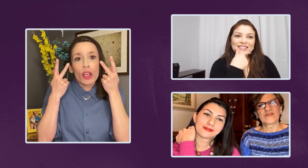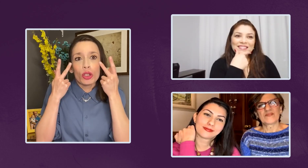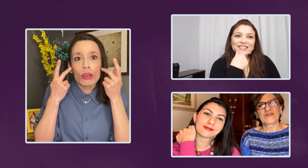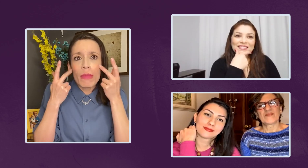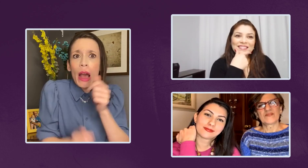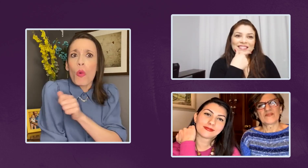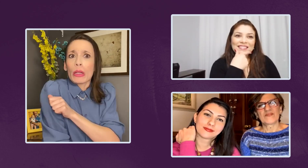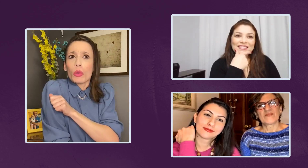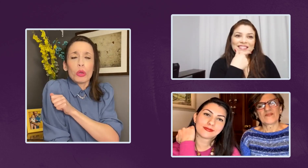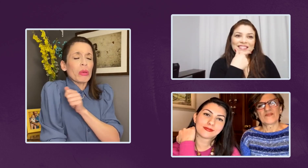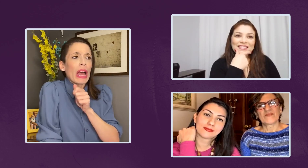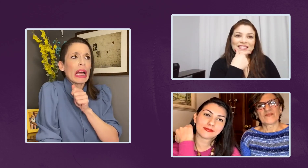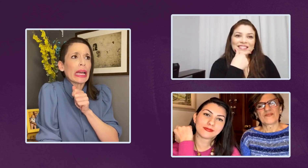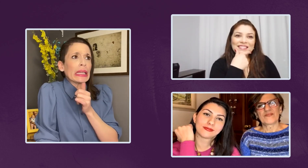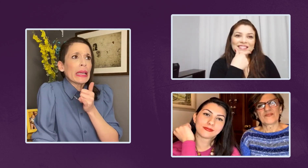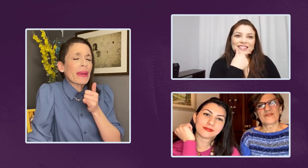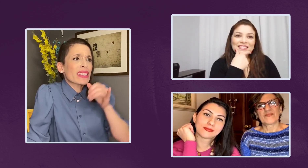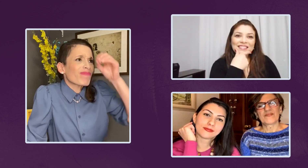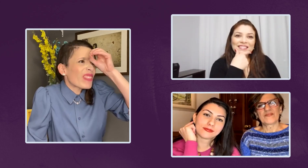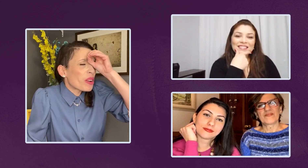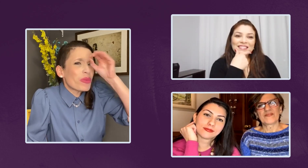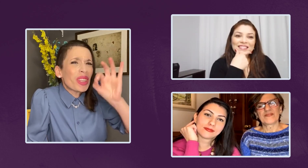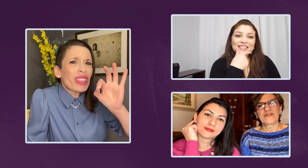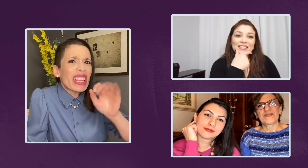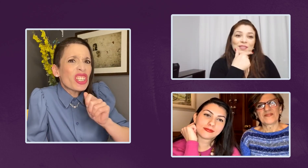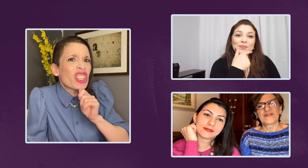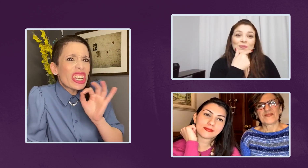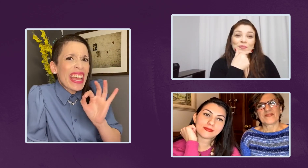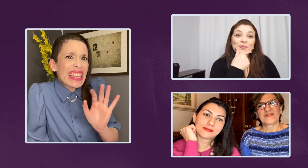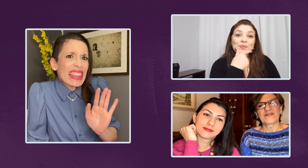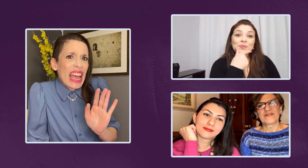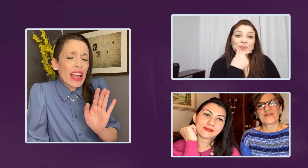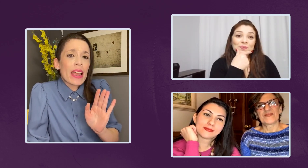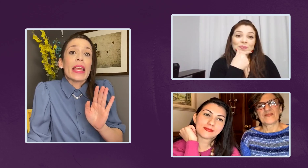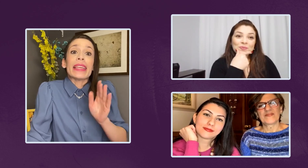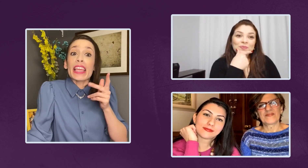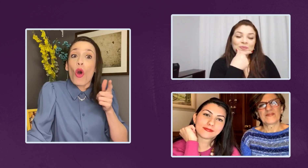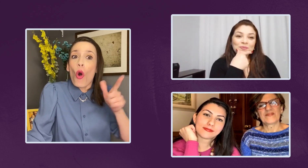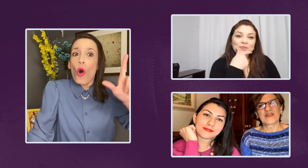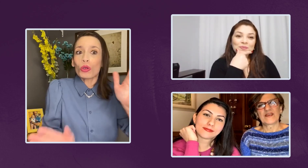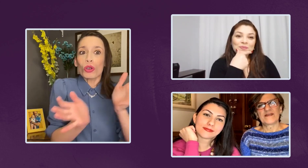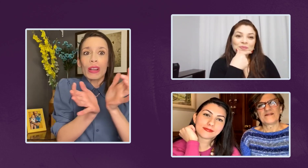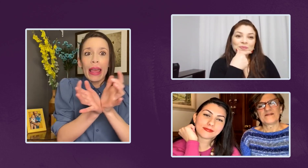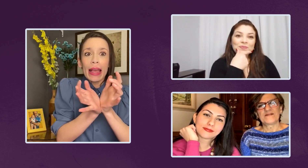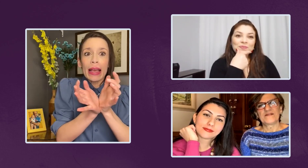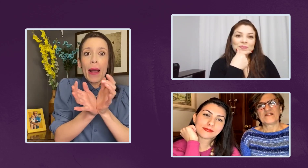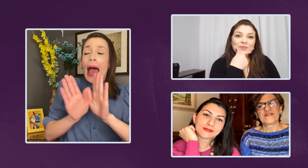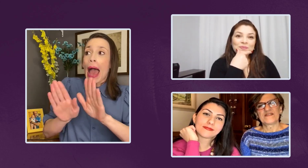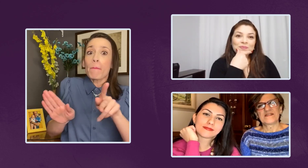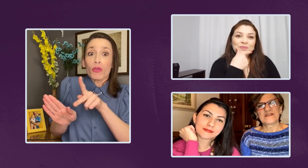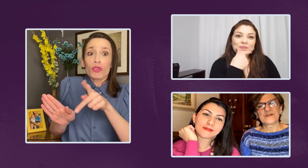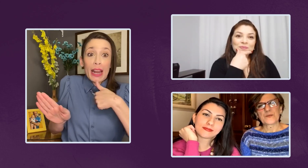vezes, normal, o aluno... mas eu não entendi ainda. E aí, outro